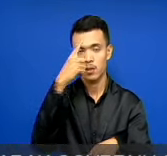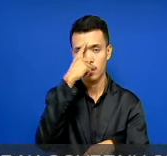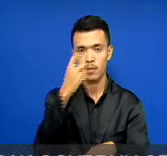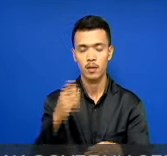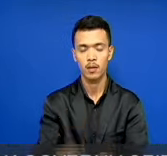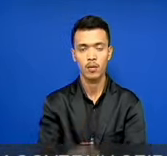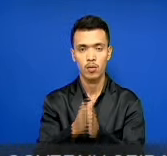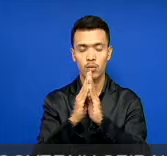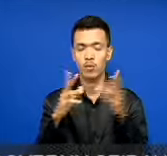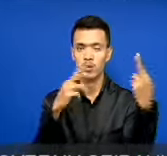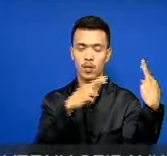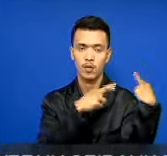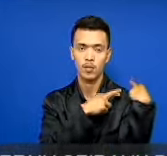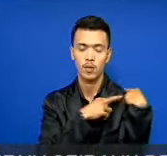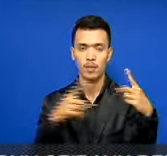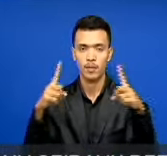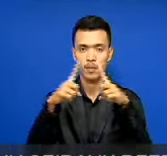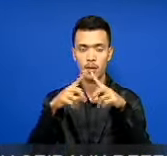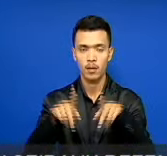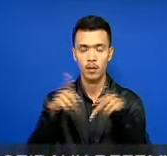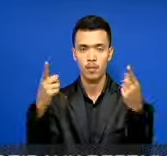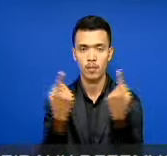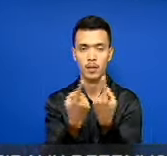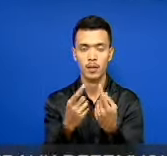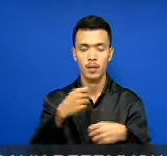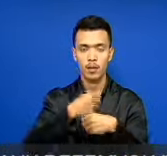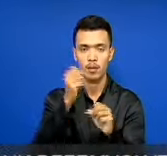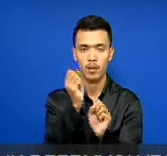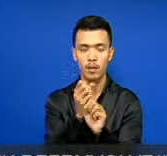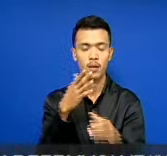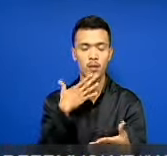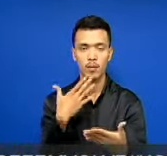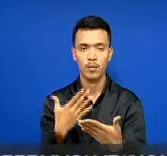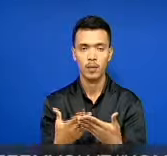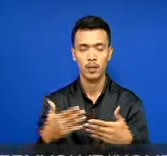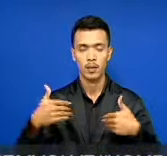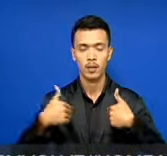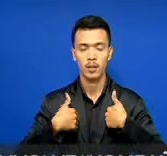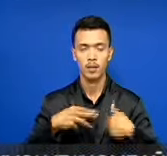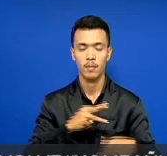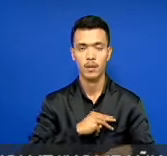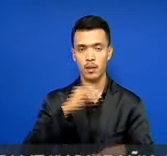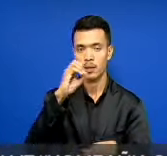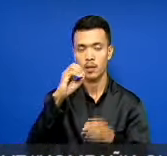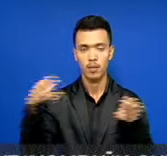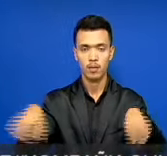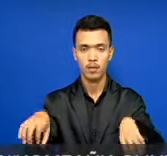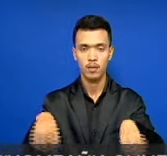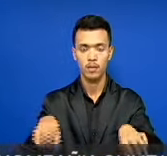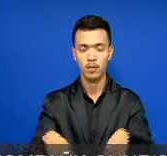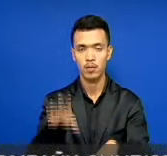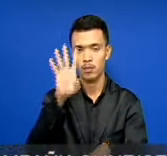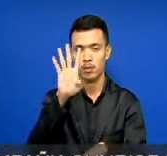justo responsabilidade, ba companhia atu garante qualidade. E a Metinaro na Rasi que a projeto HAT, ida